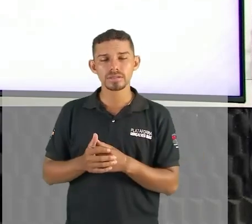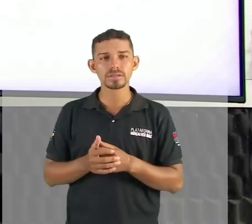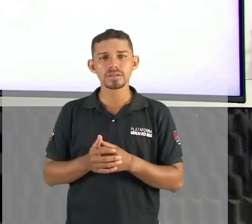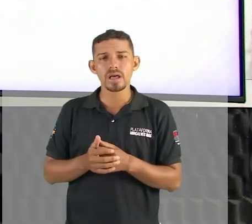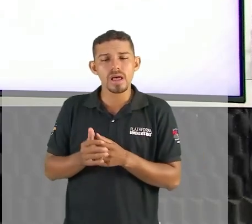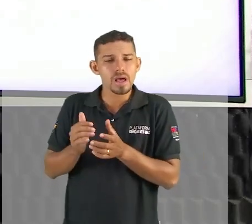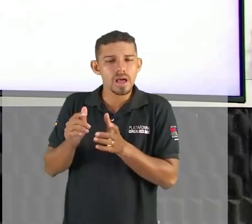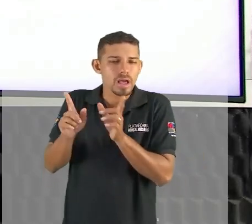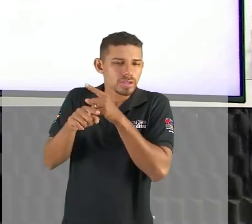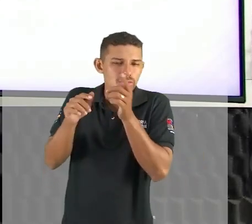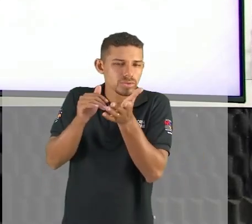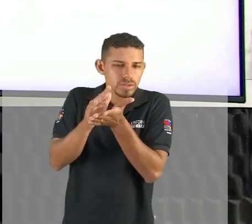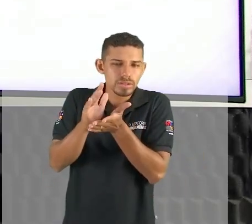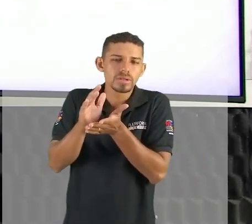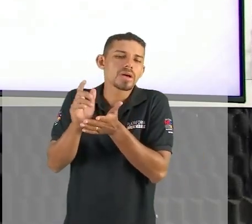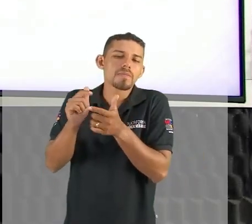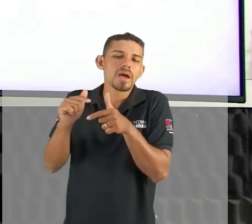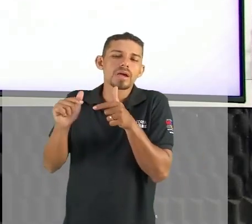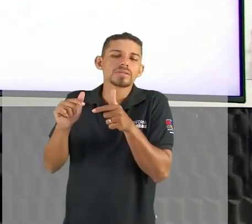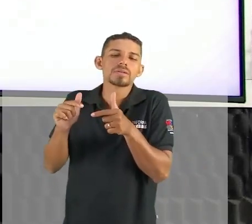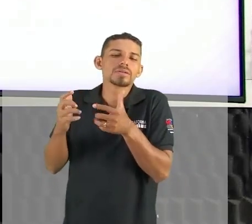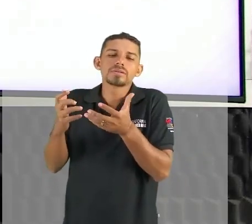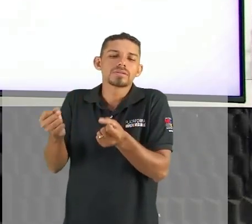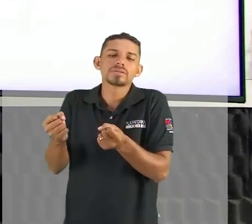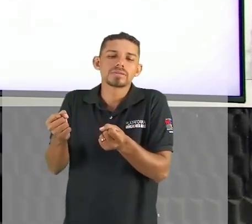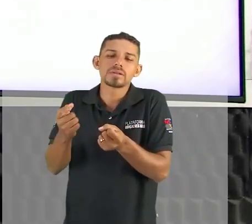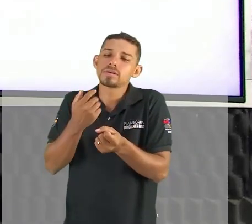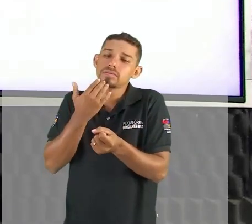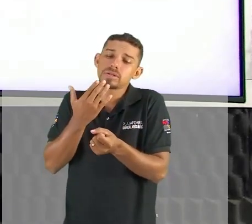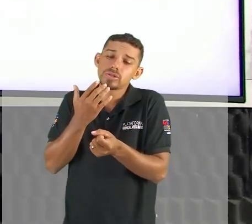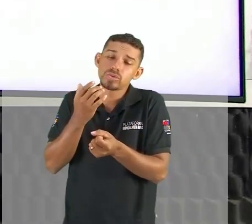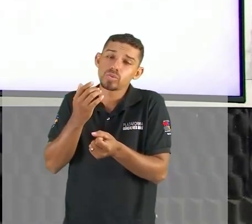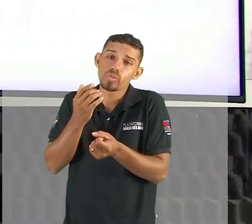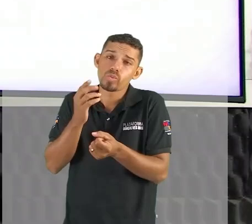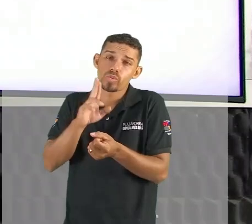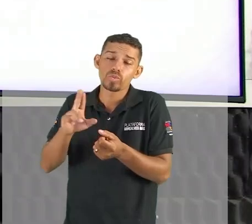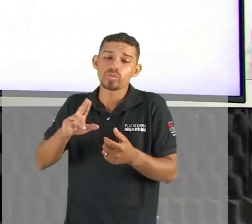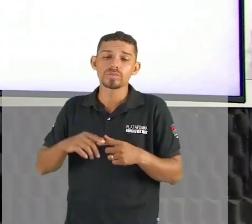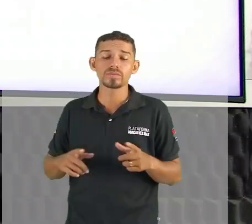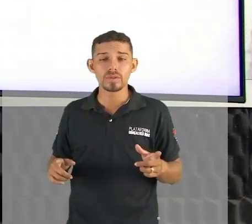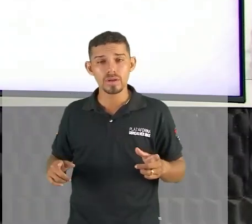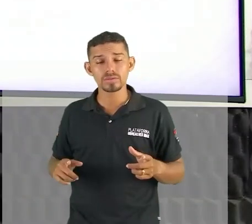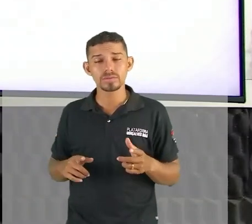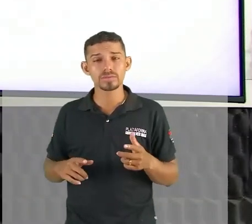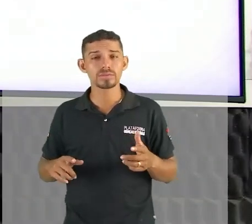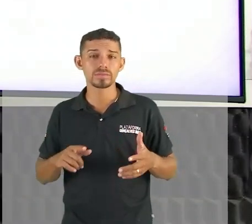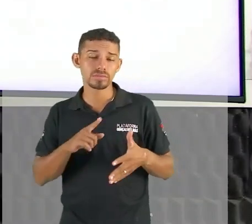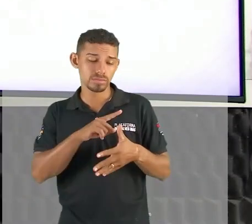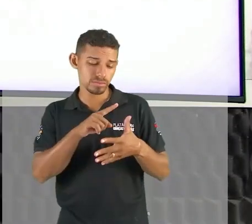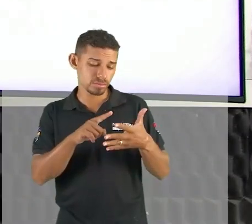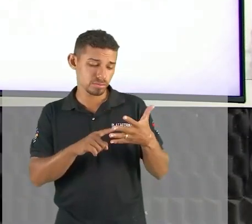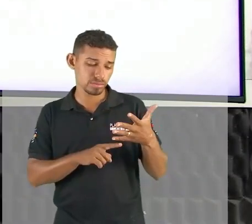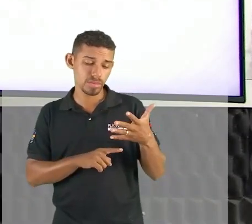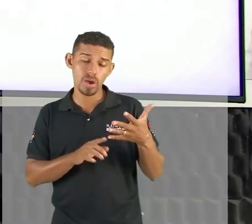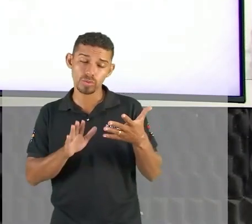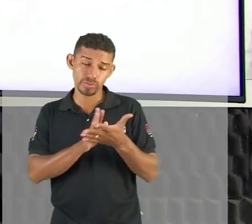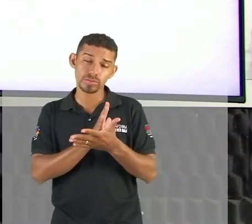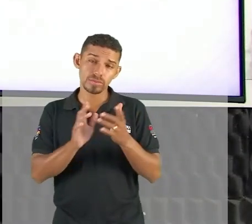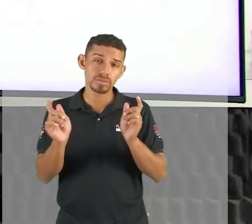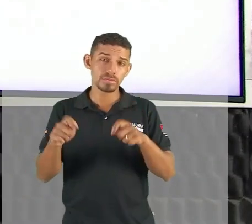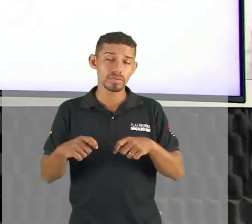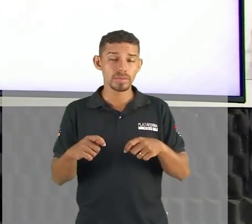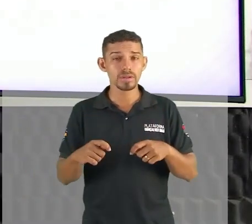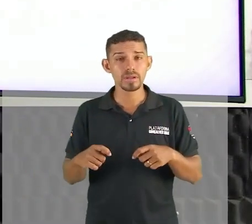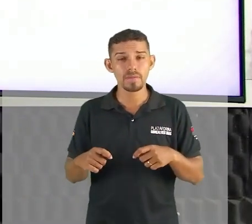do mercado de trabalho, negando à população negra acesso aos bens de consumo. Claro, algumas alternativas estão até corretas, mas